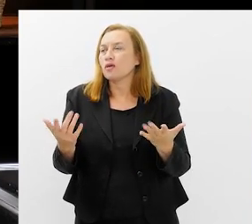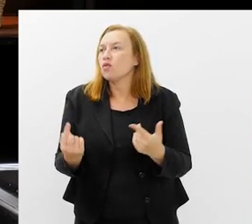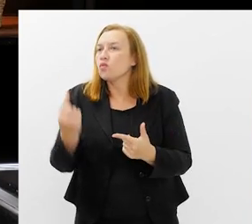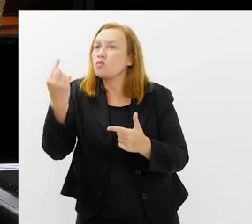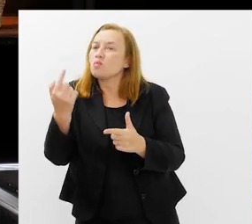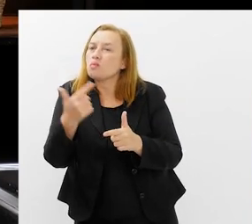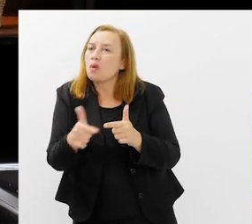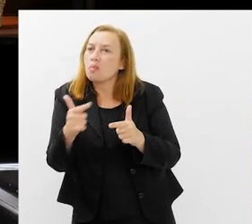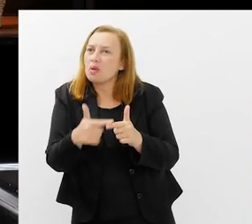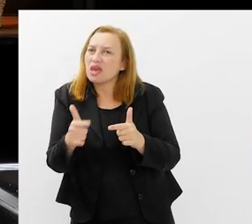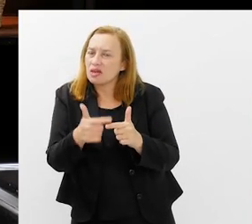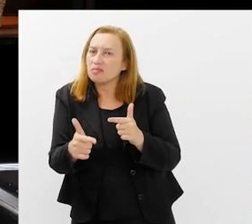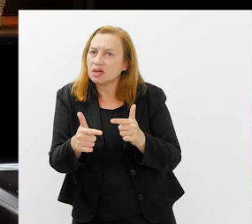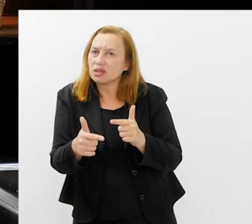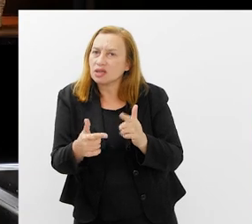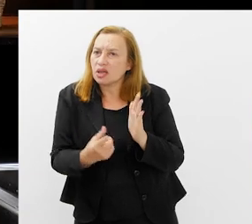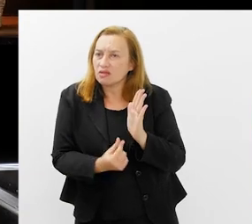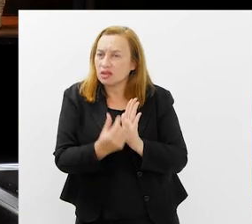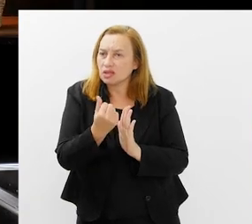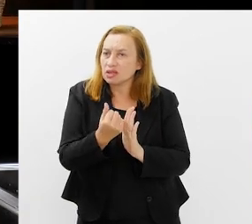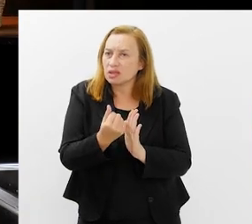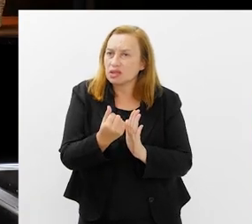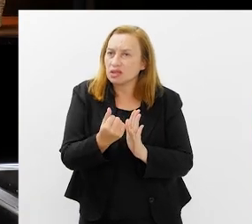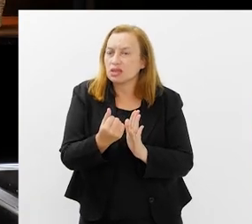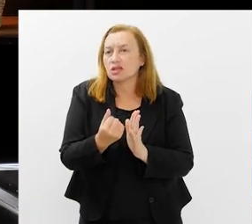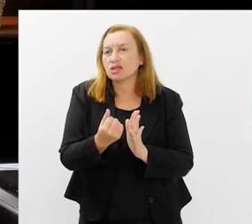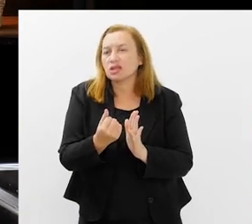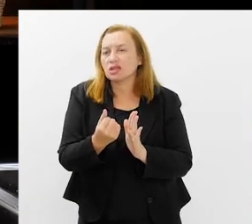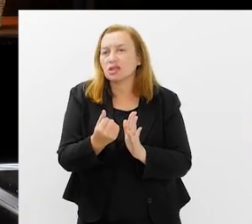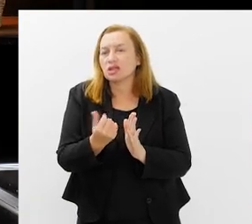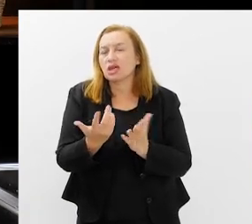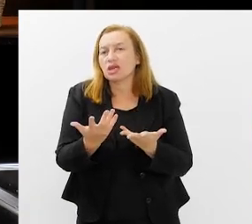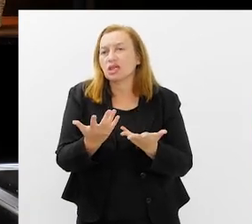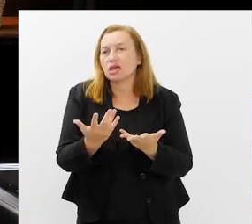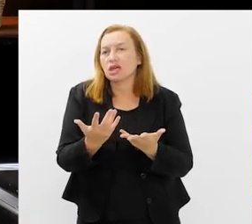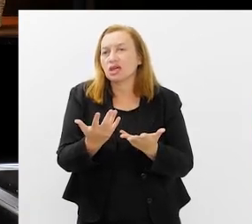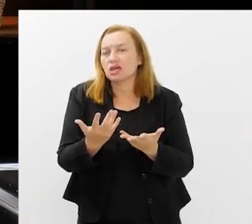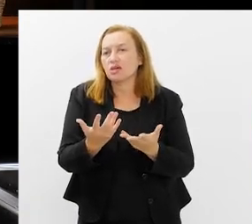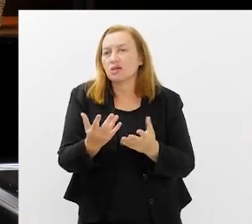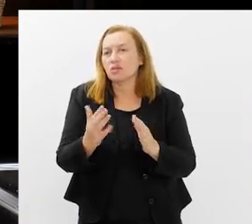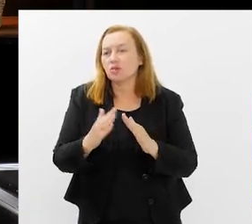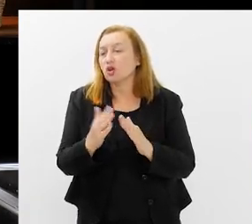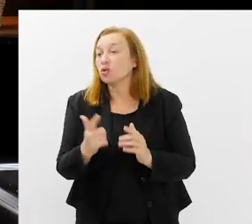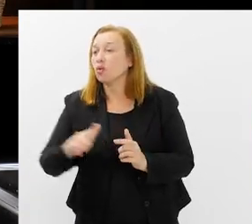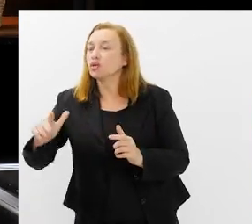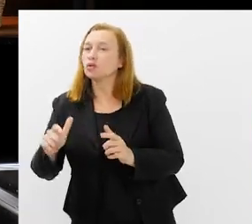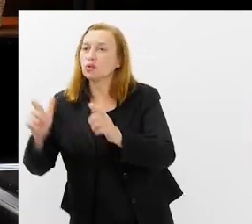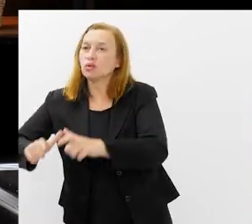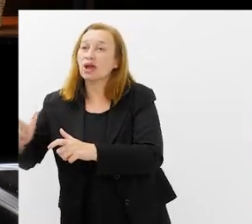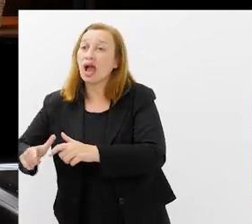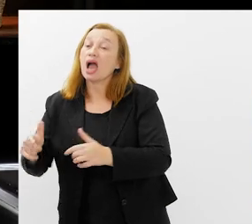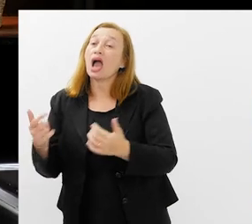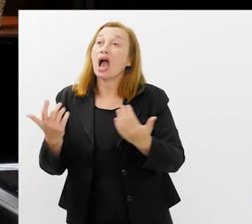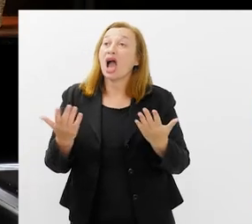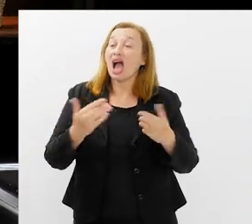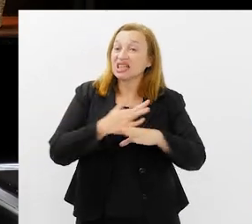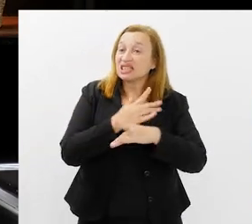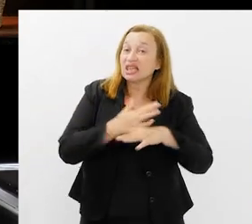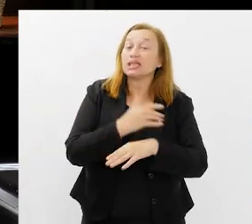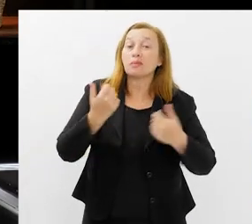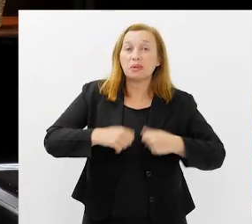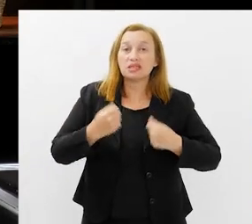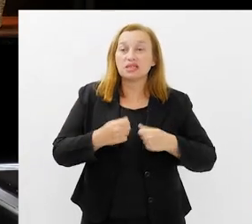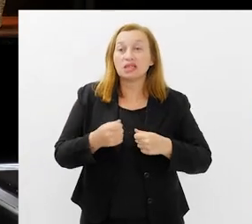um problema financeiro, acabam ocupando, né, certas regiões. As cidades precisam ter uma ordenação urbana e as